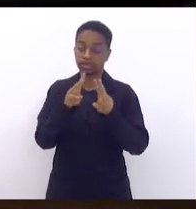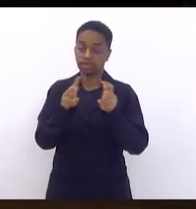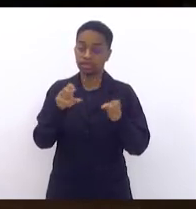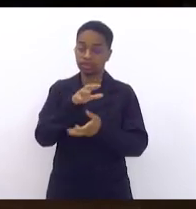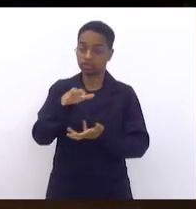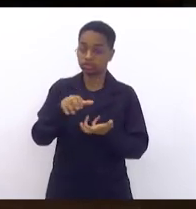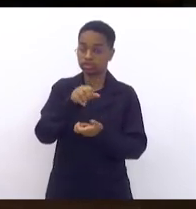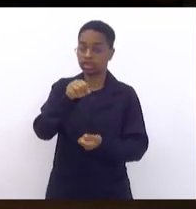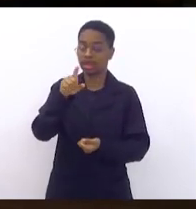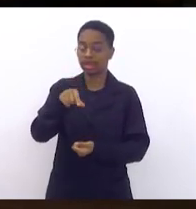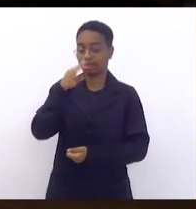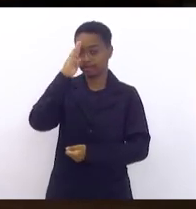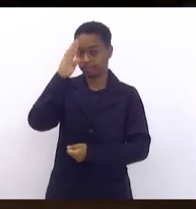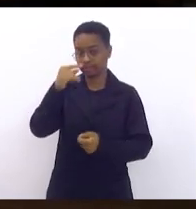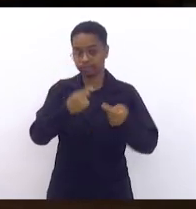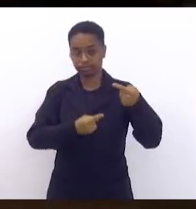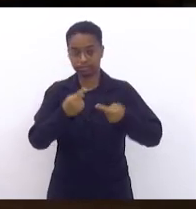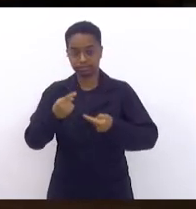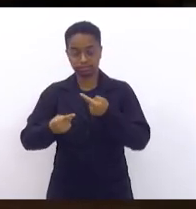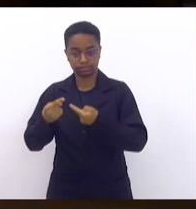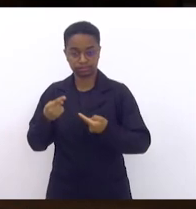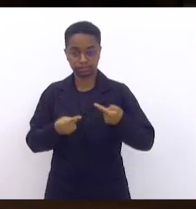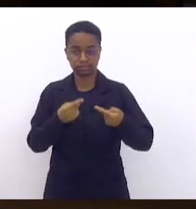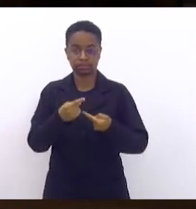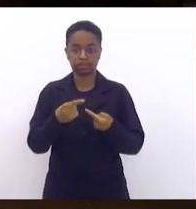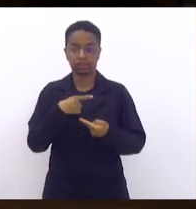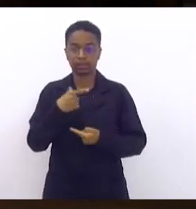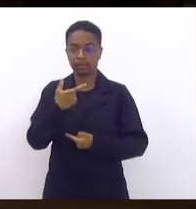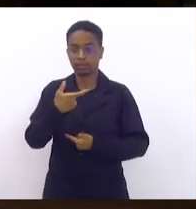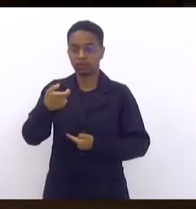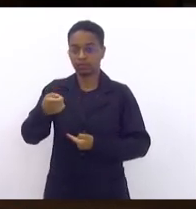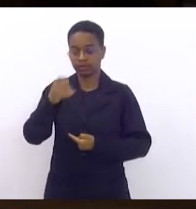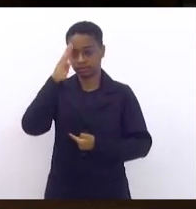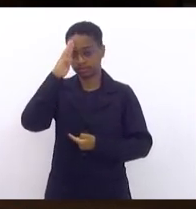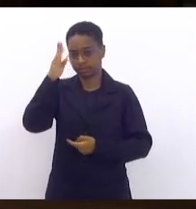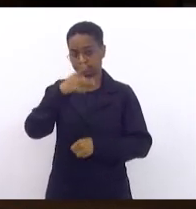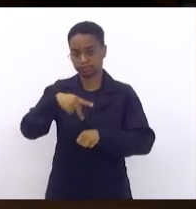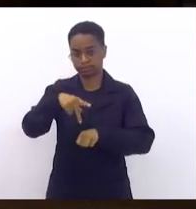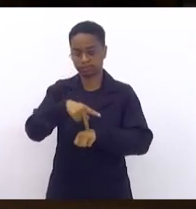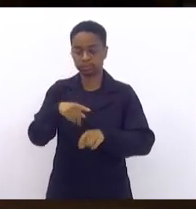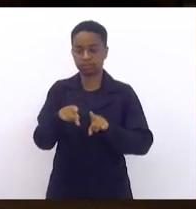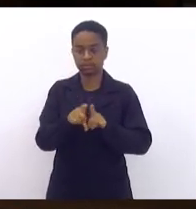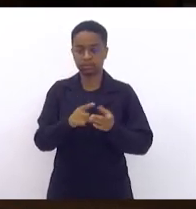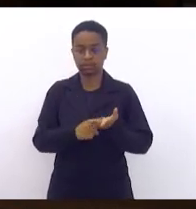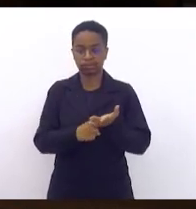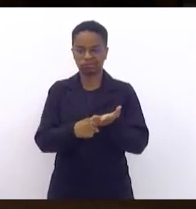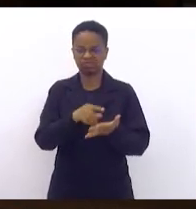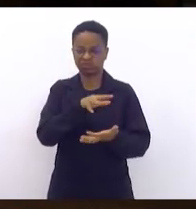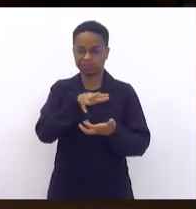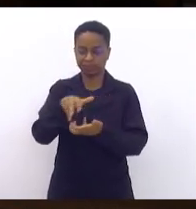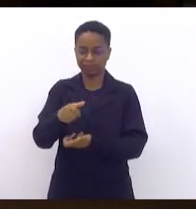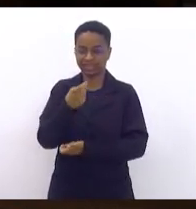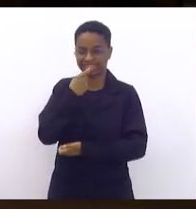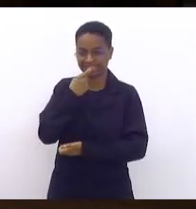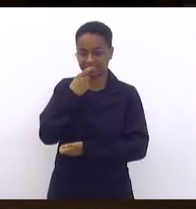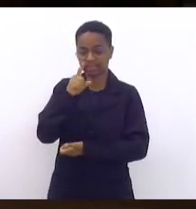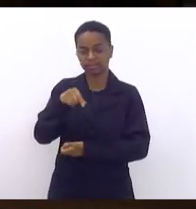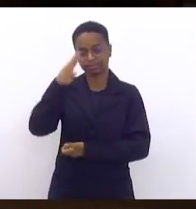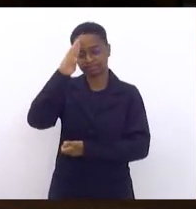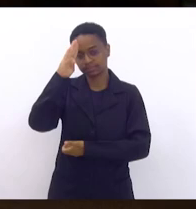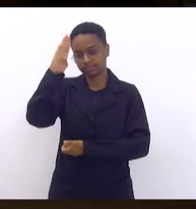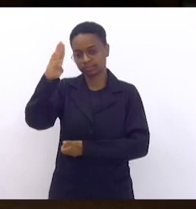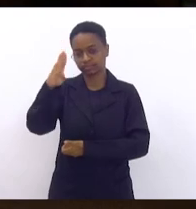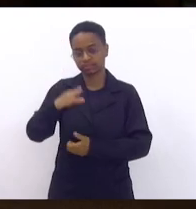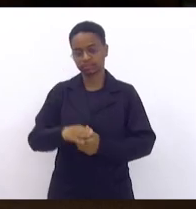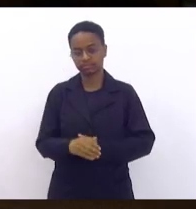cruciais para o debate das 20 grandes nações e o acordo Global do plástico ele é um acordo Fundamental